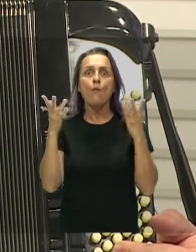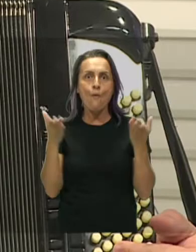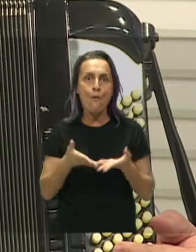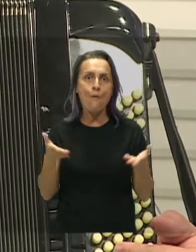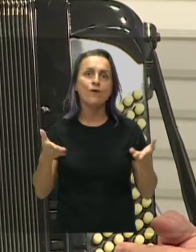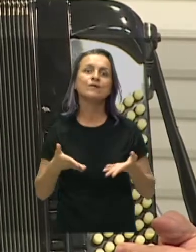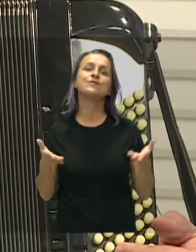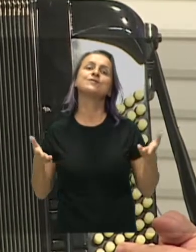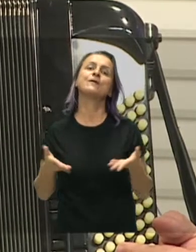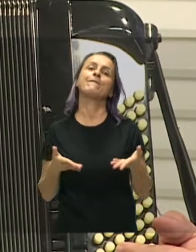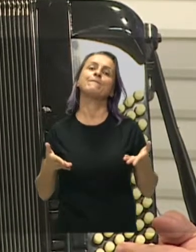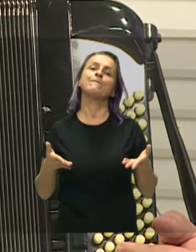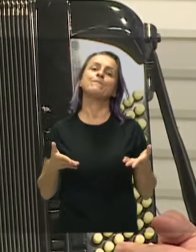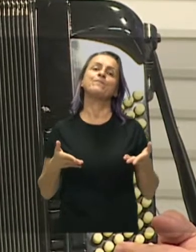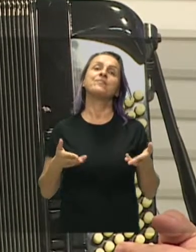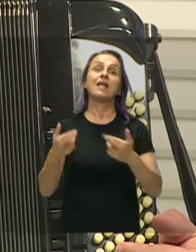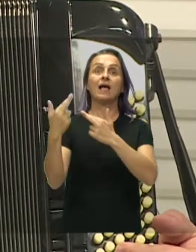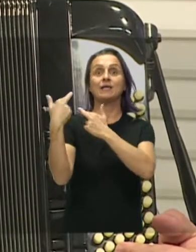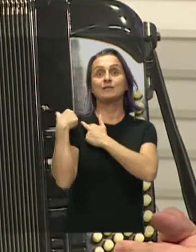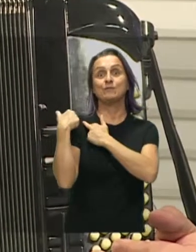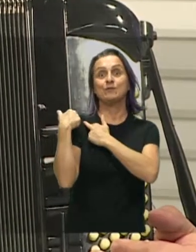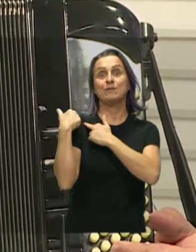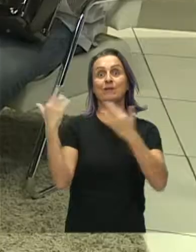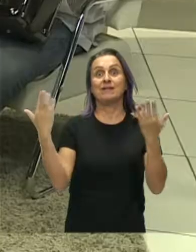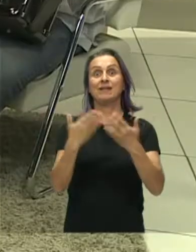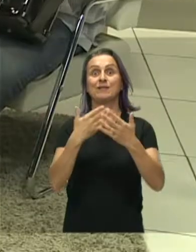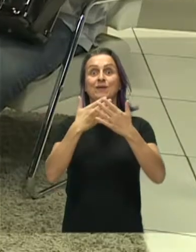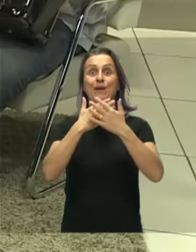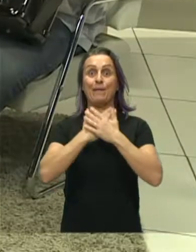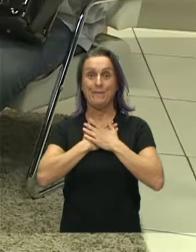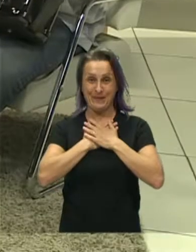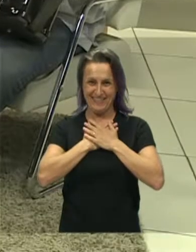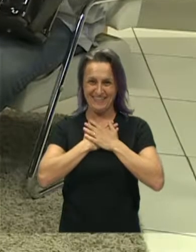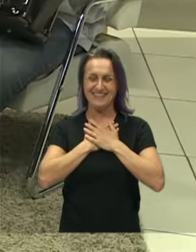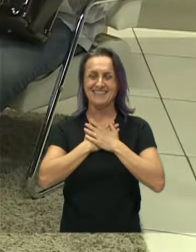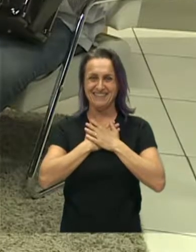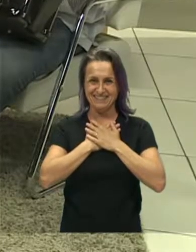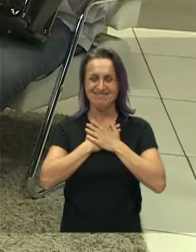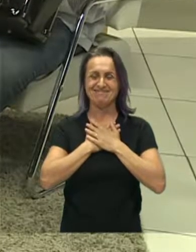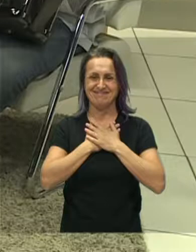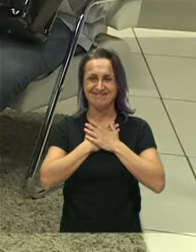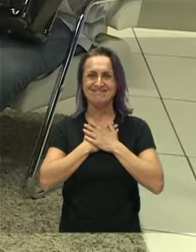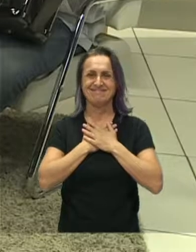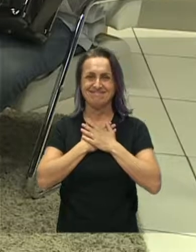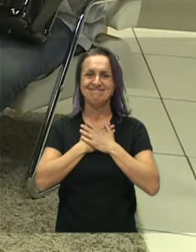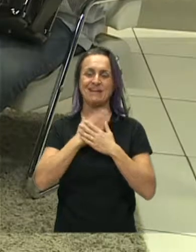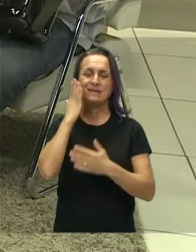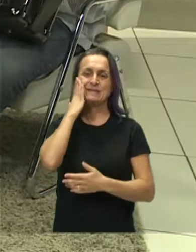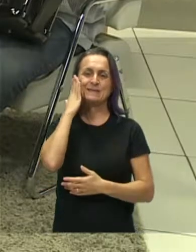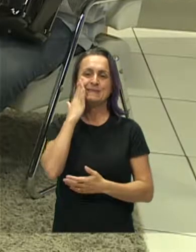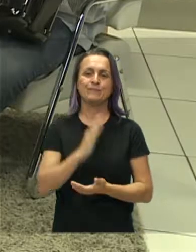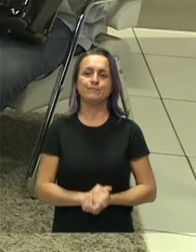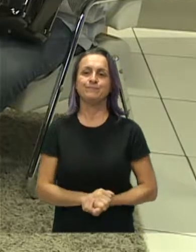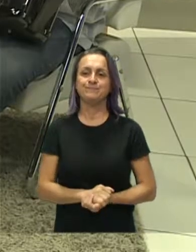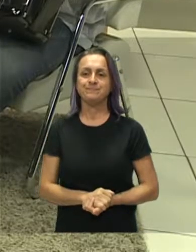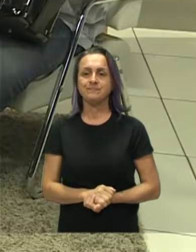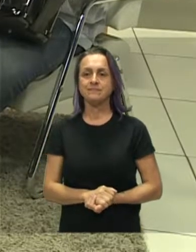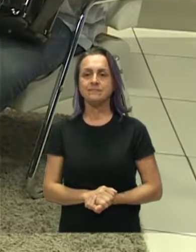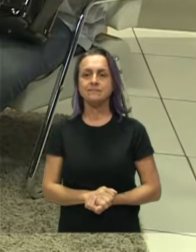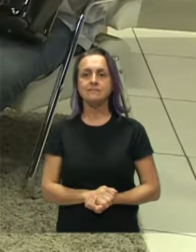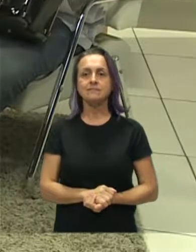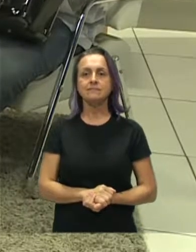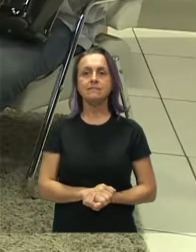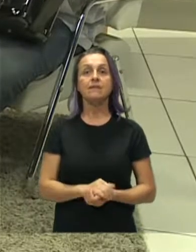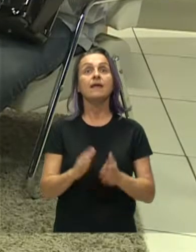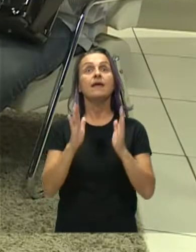dia, né, essa responsabilidade deva ter caído um pouco sobre as minhas mãos também, né? E até